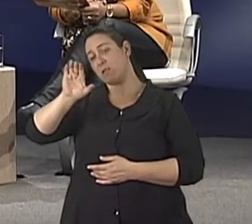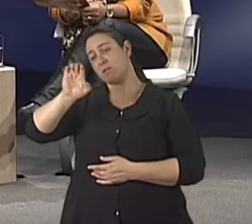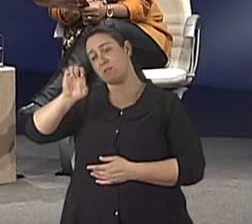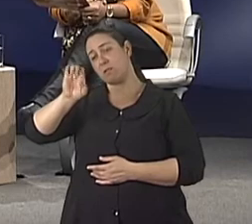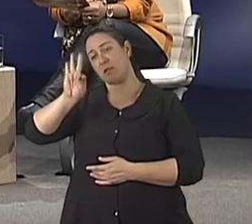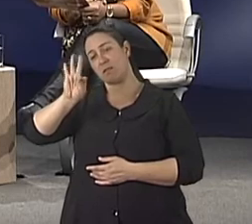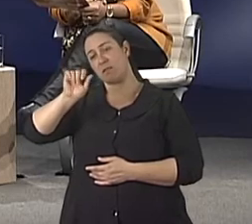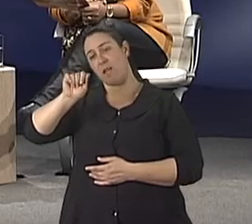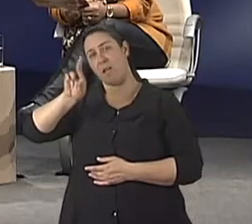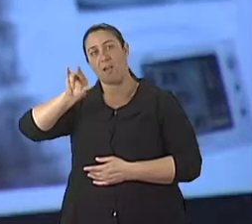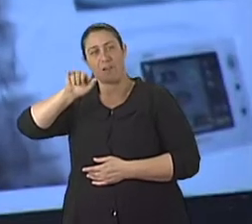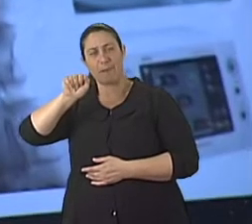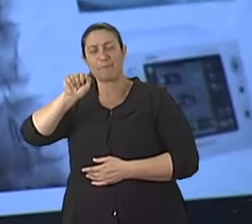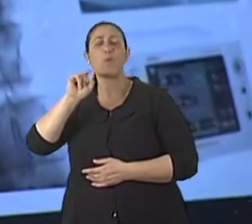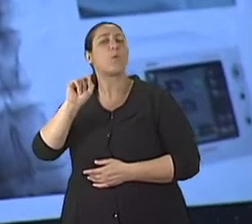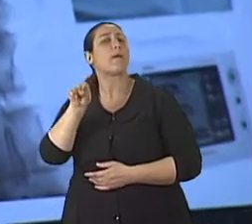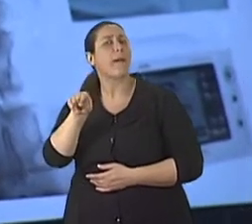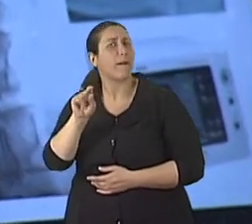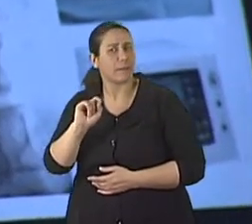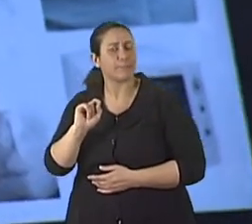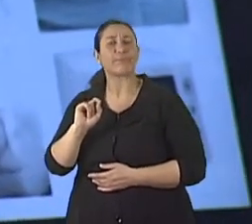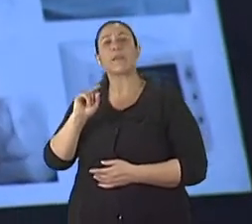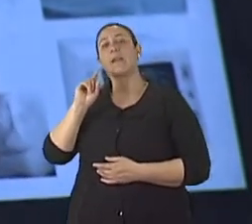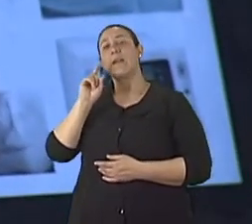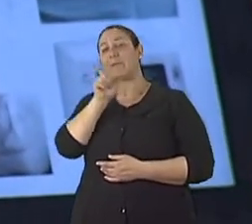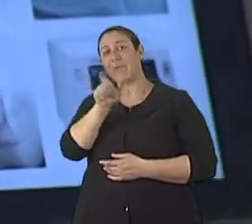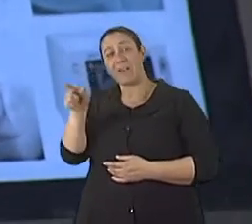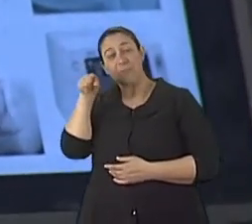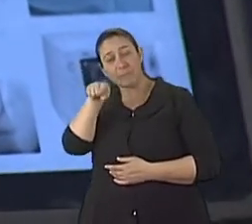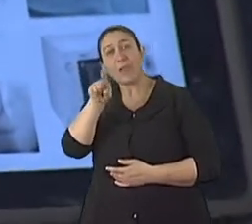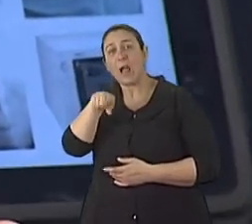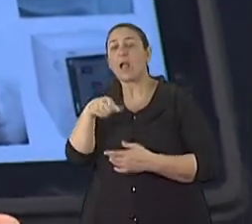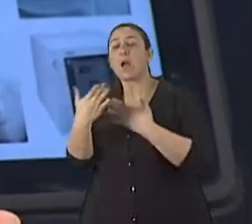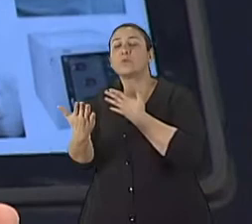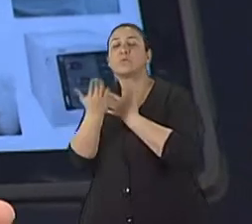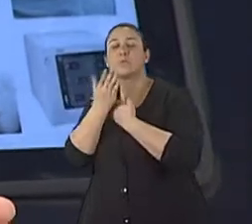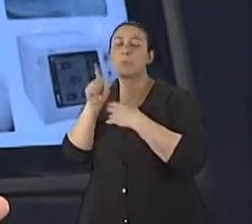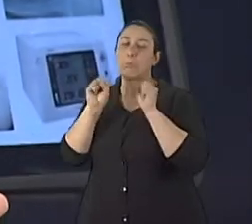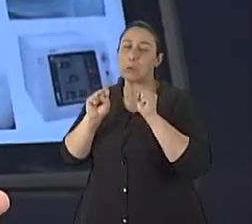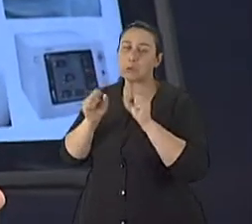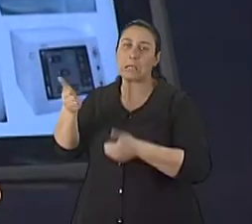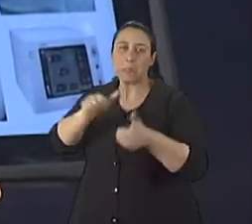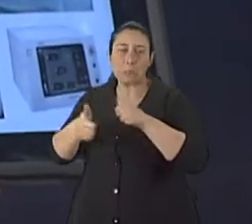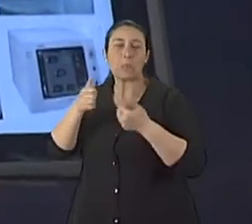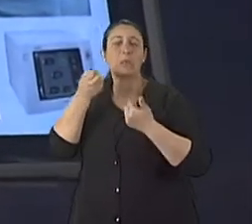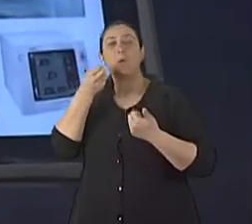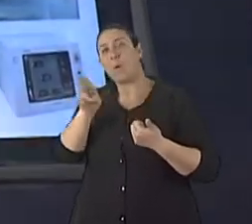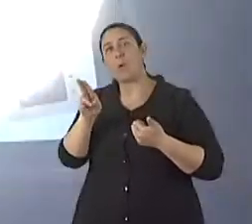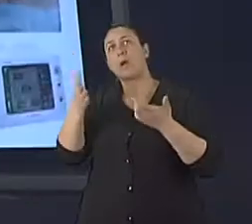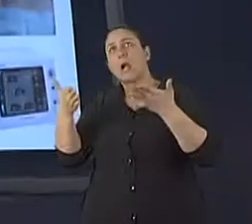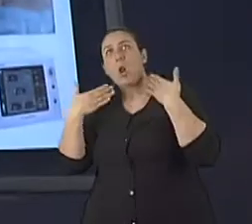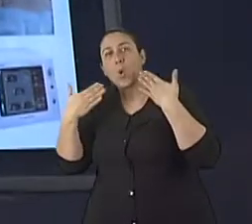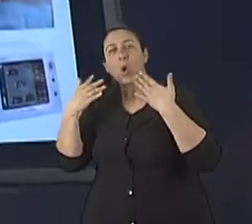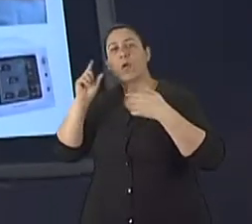elevação facilitar ela também consiste no emprego de de uma substância que ela pode ser tanto química por rádio freqüência por calor